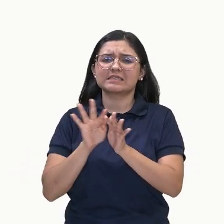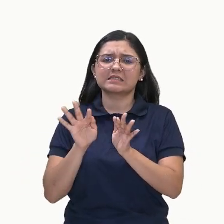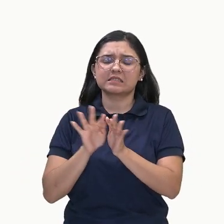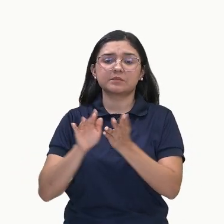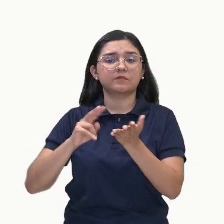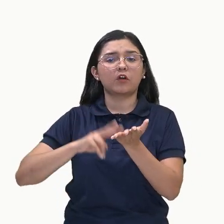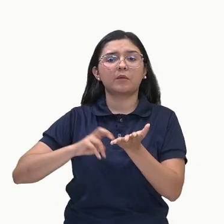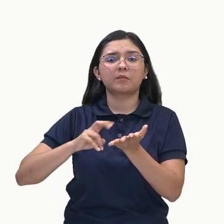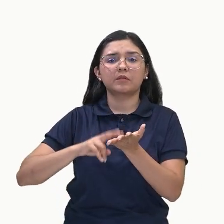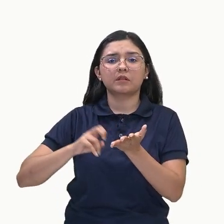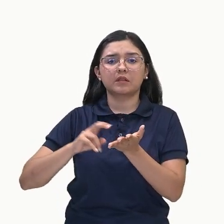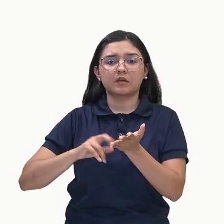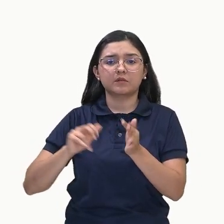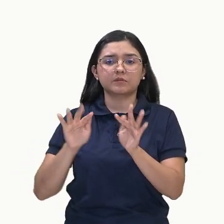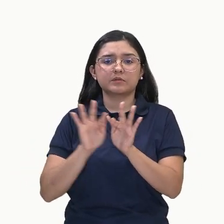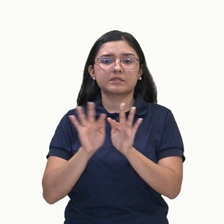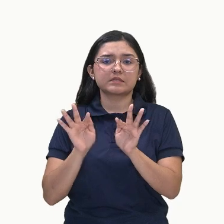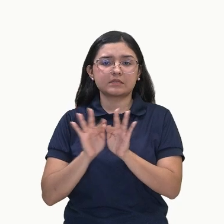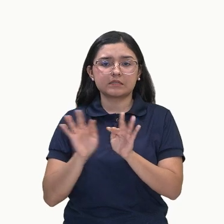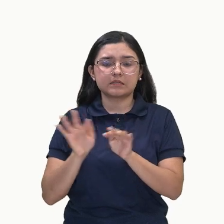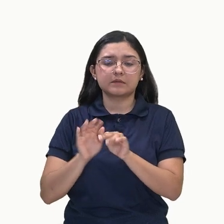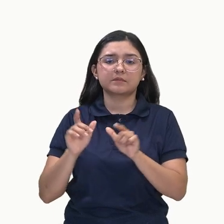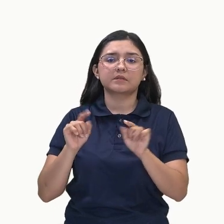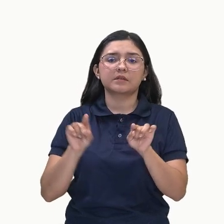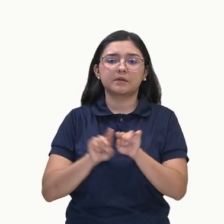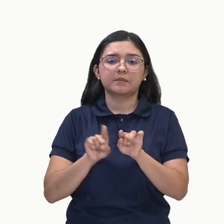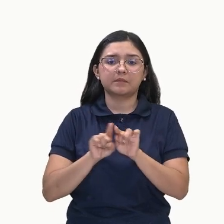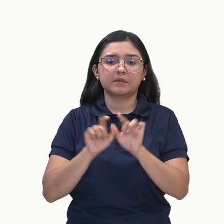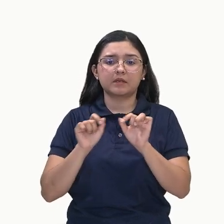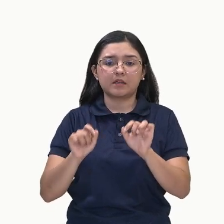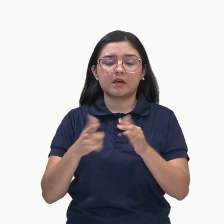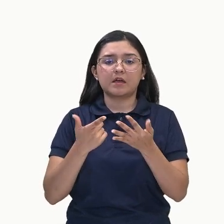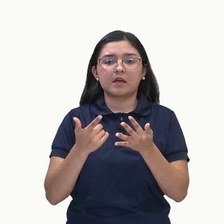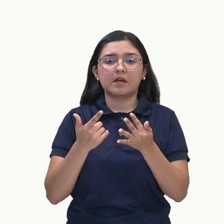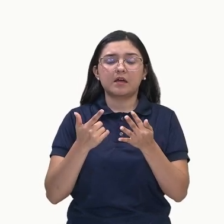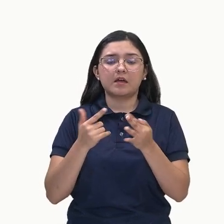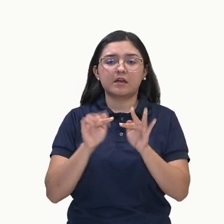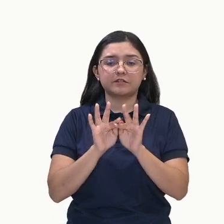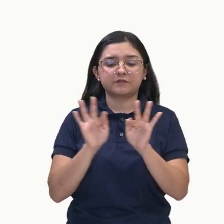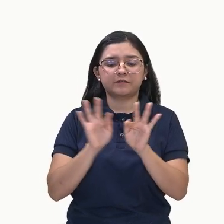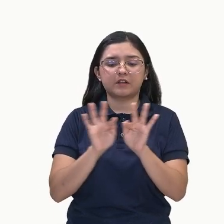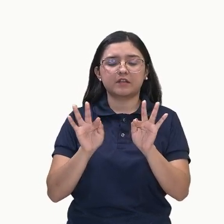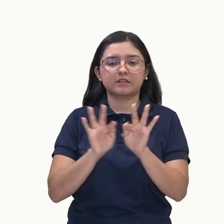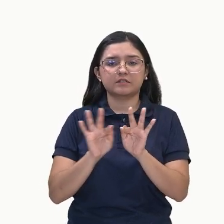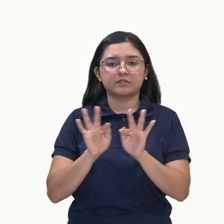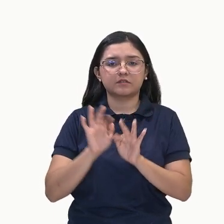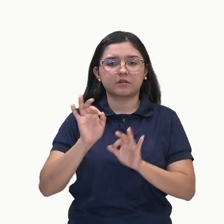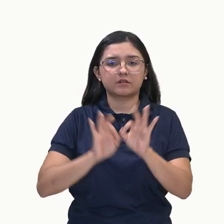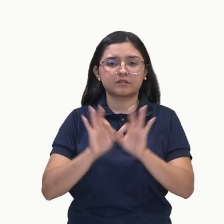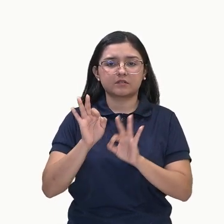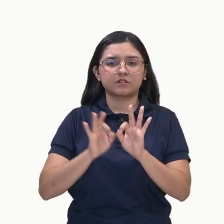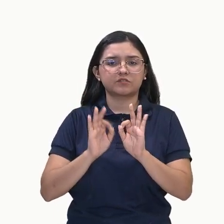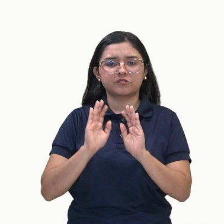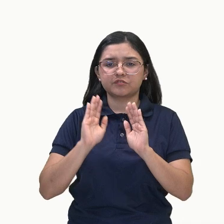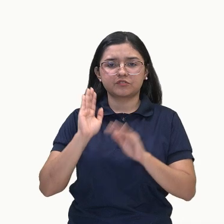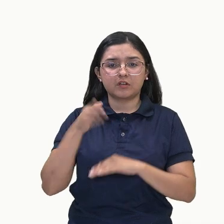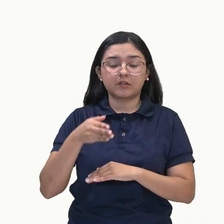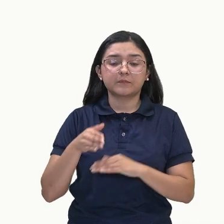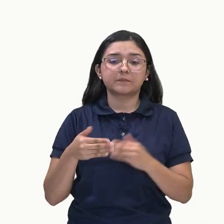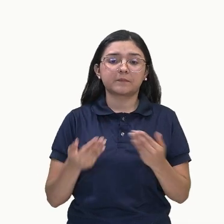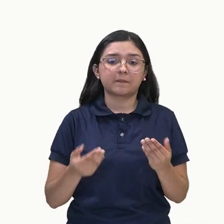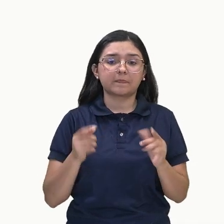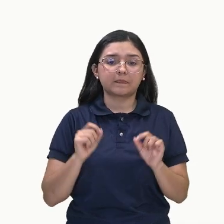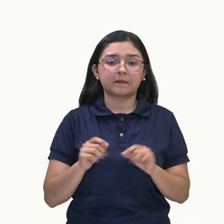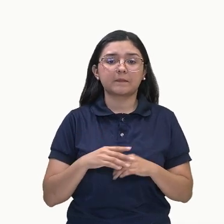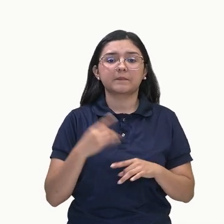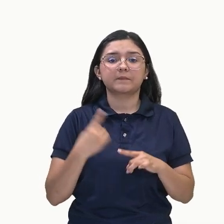vocabulário simples e construção de frases na ordem direta. Essa complexidade, porque geralmente as frases na